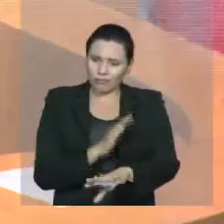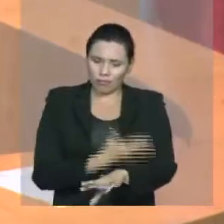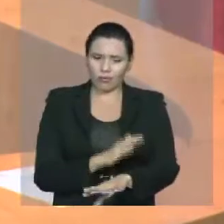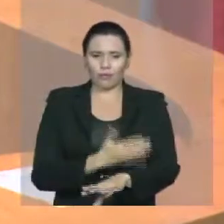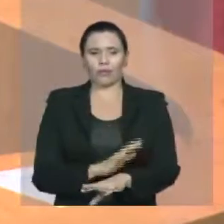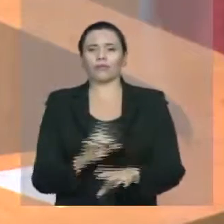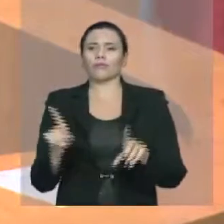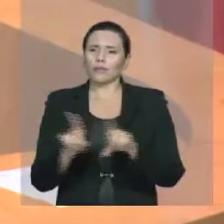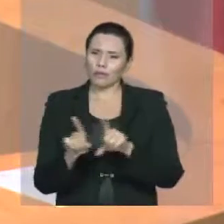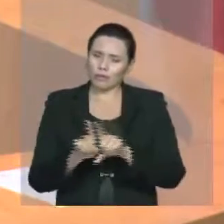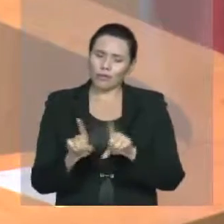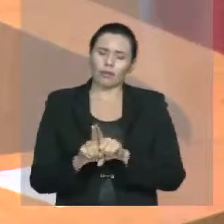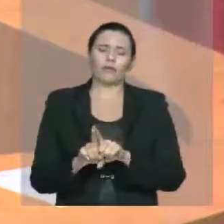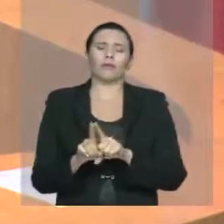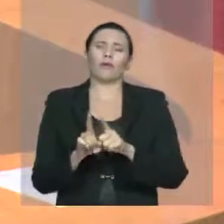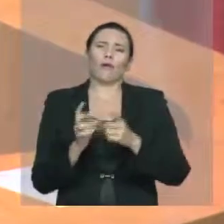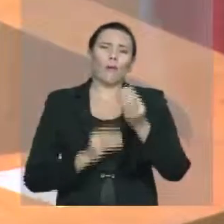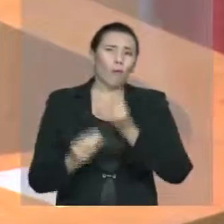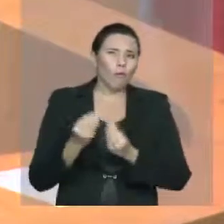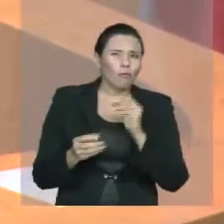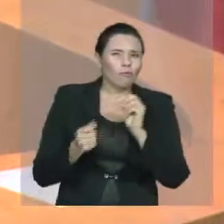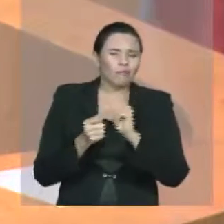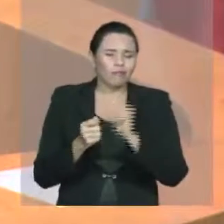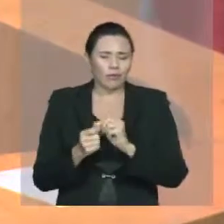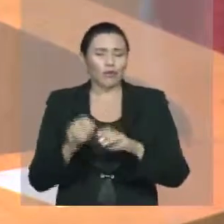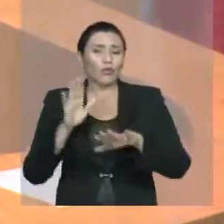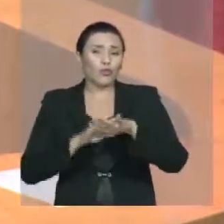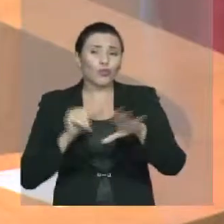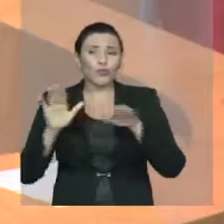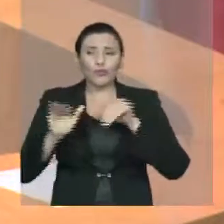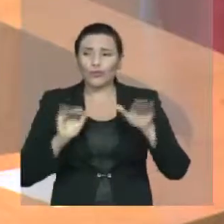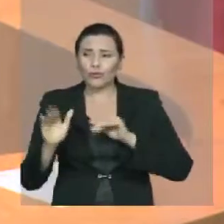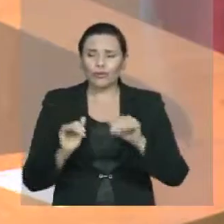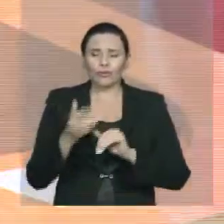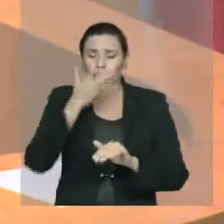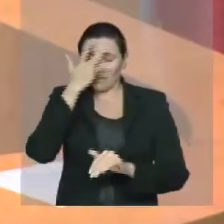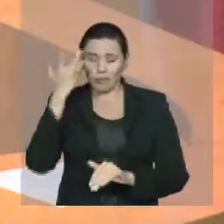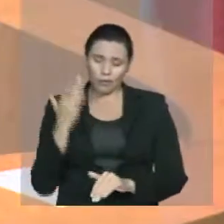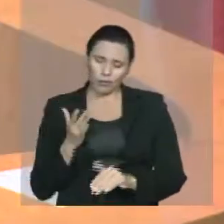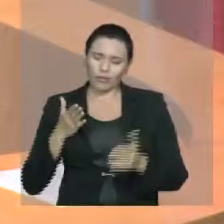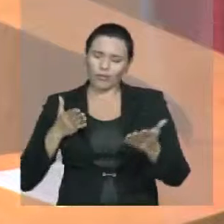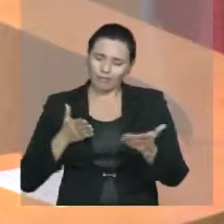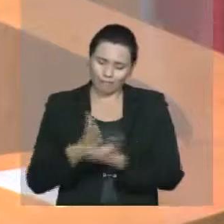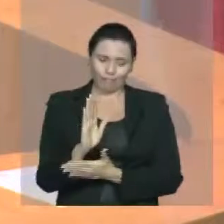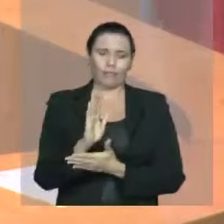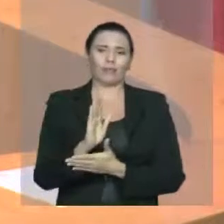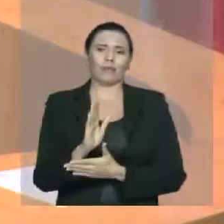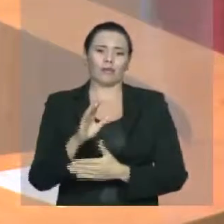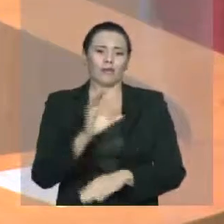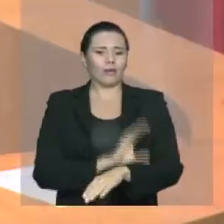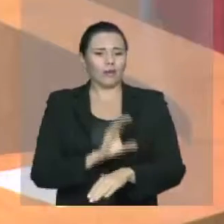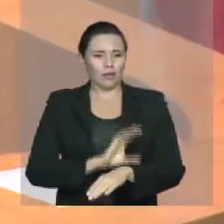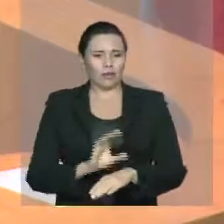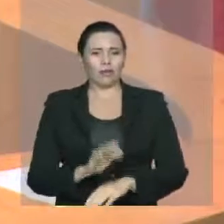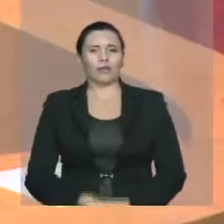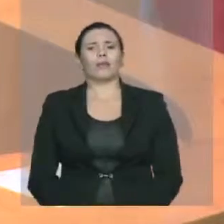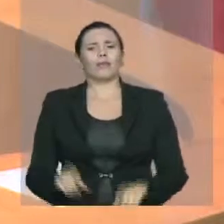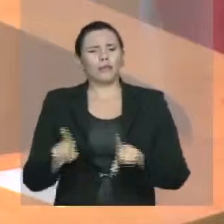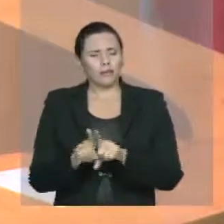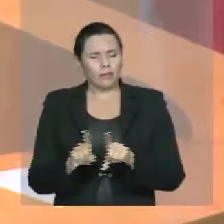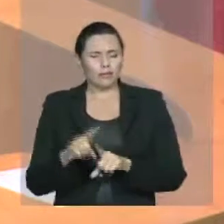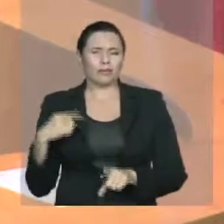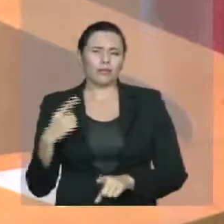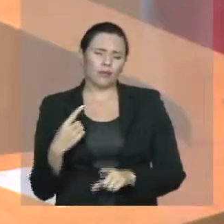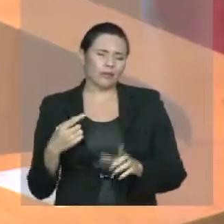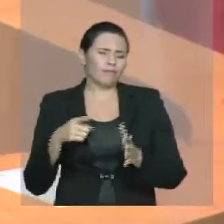excedentes para a realização do curso de formação, bem como já o término do curso de formação para os que já